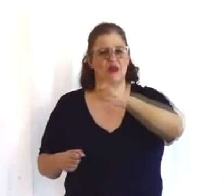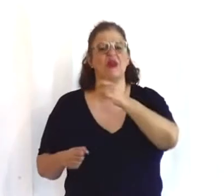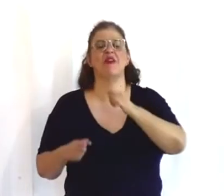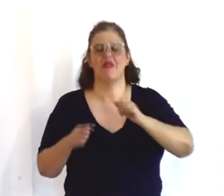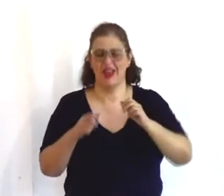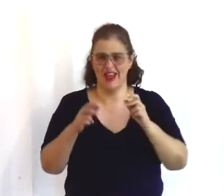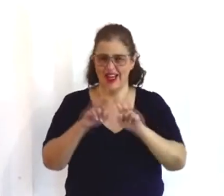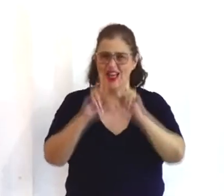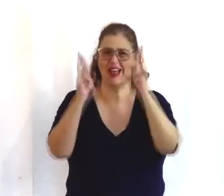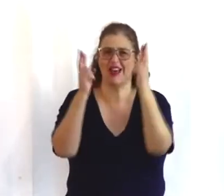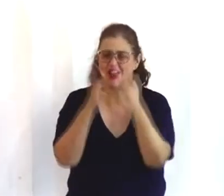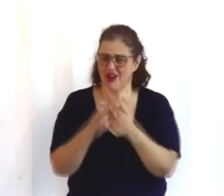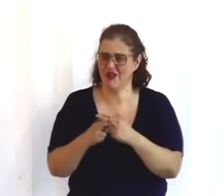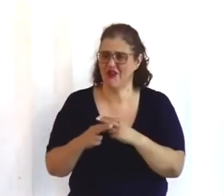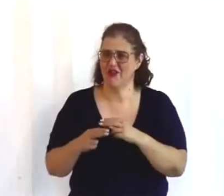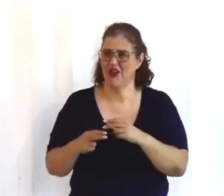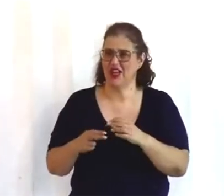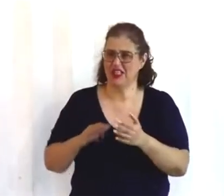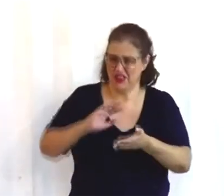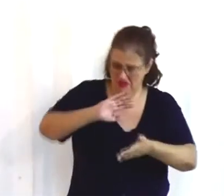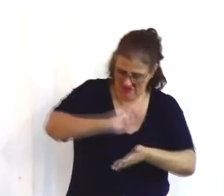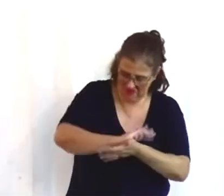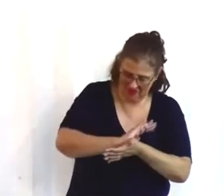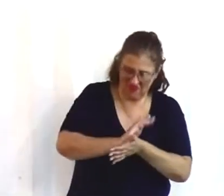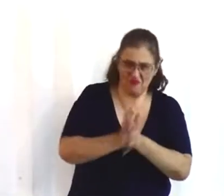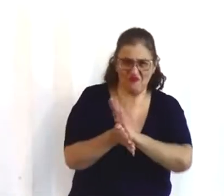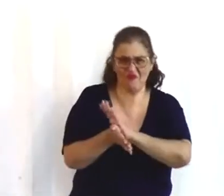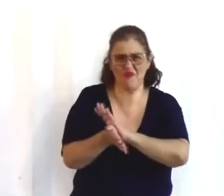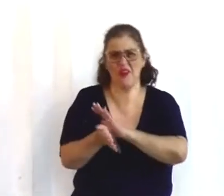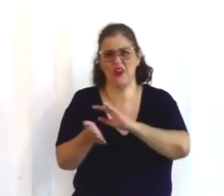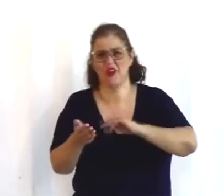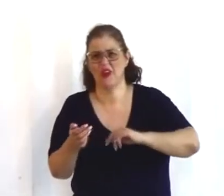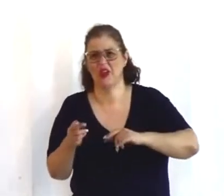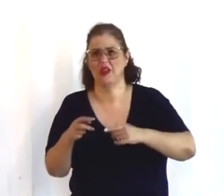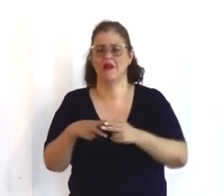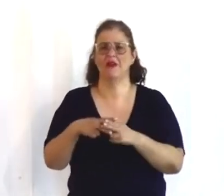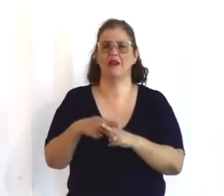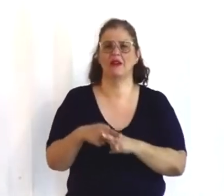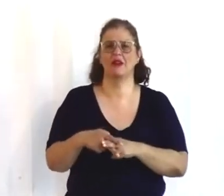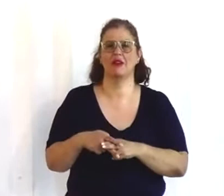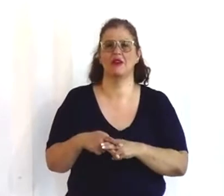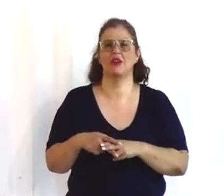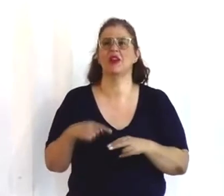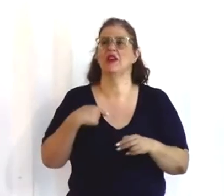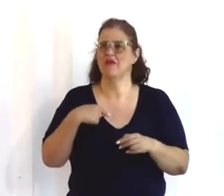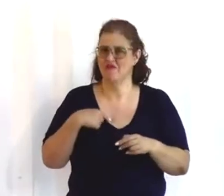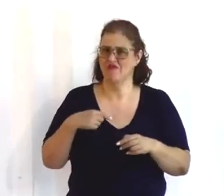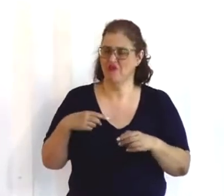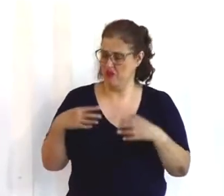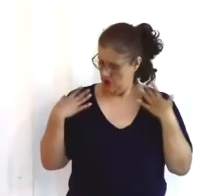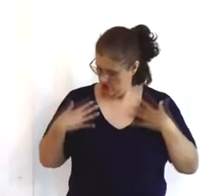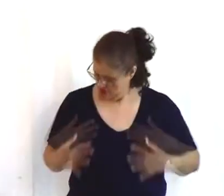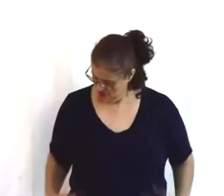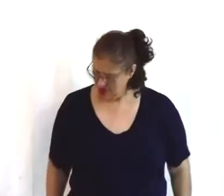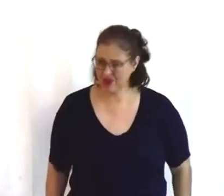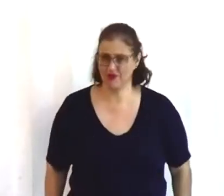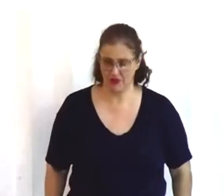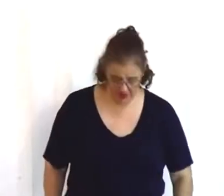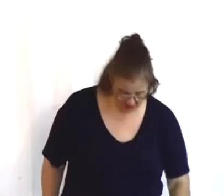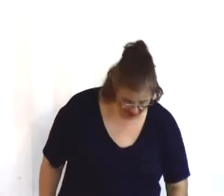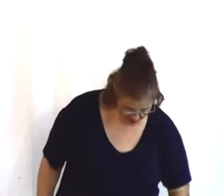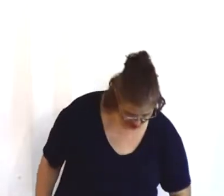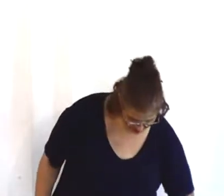pessoalmente pisa o lagar do vinho do furor da ira do Deus Todo-Poderoso. Tem no seu manto e na sua coxa